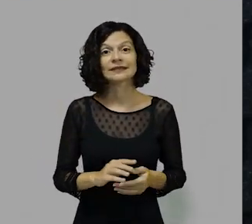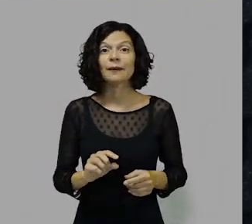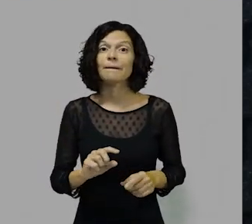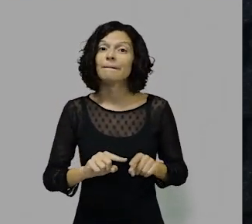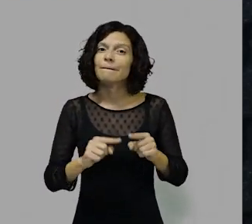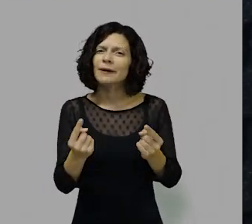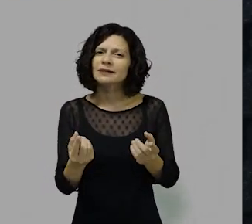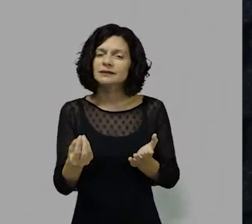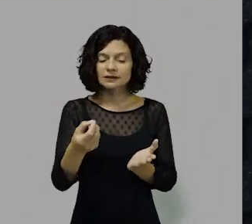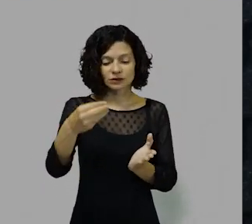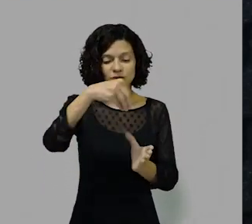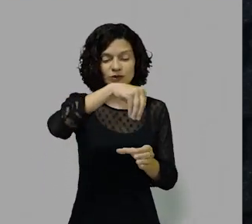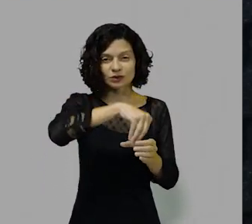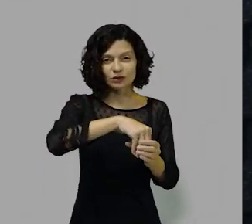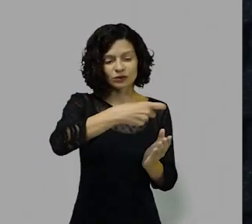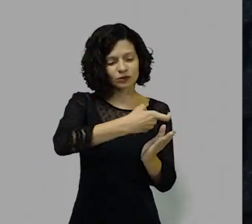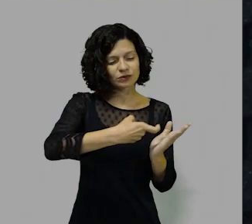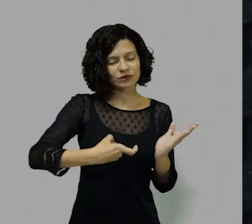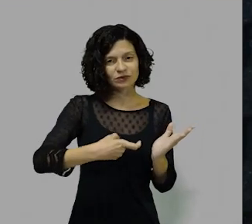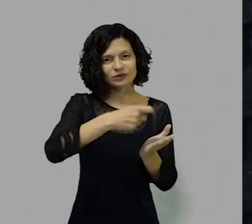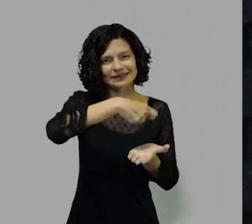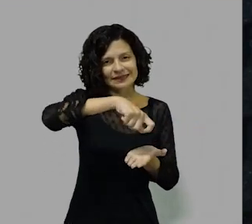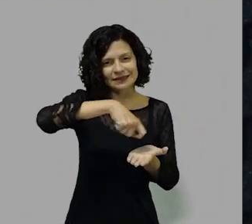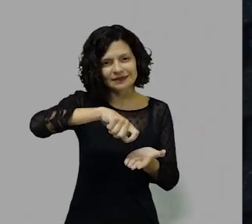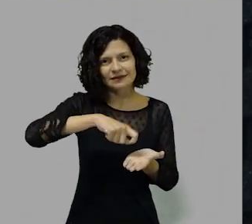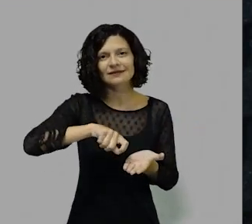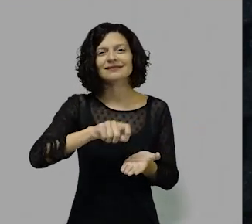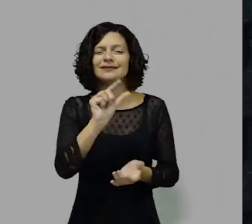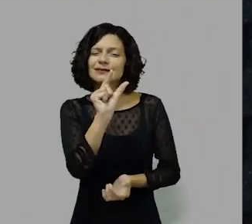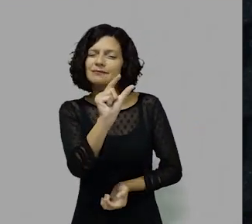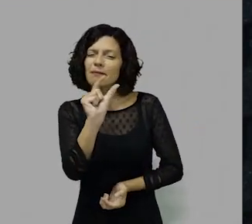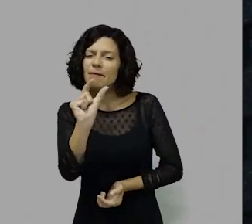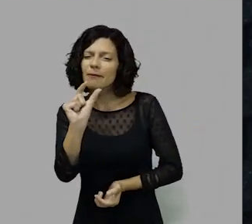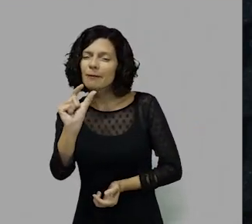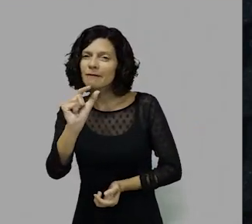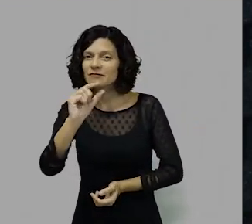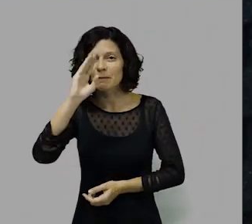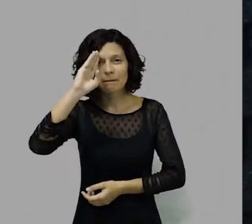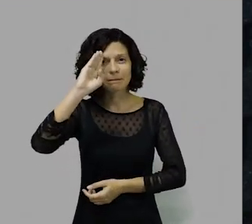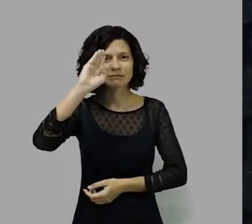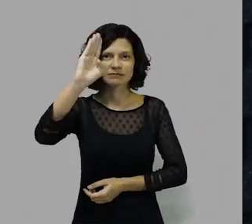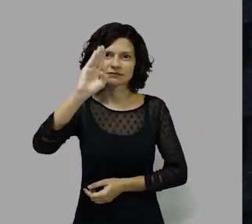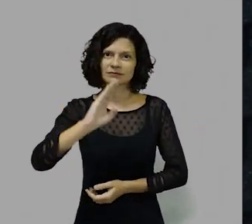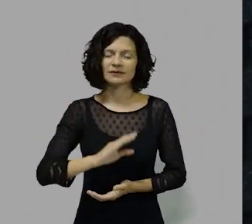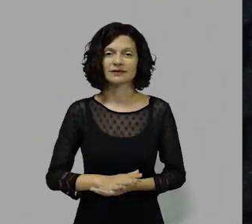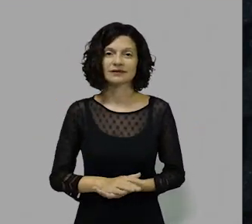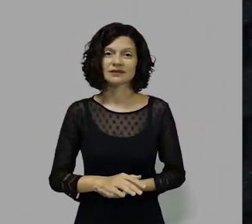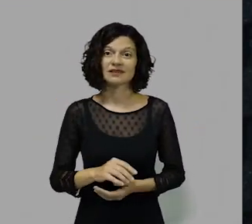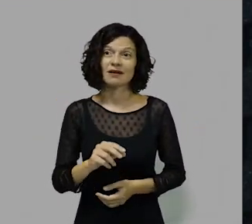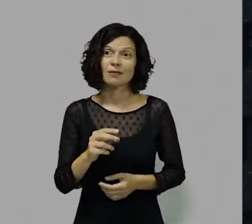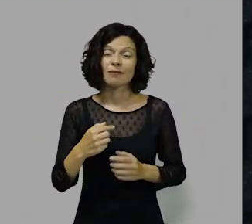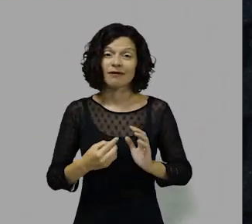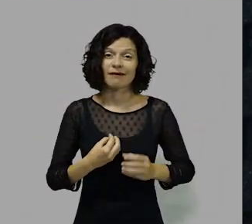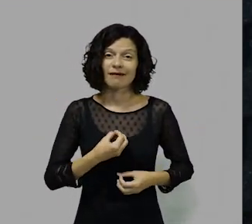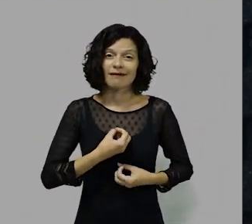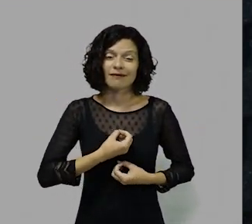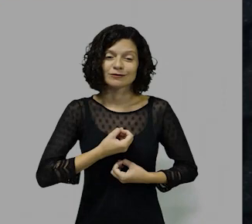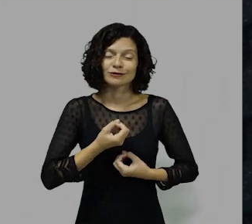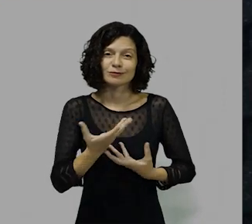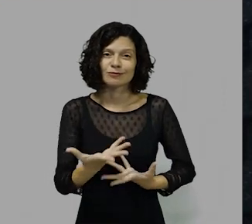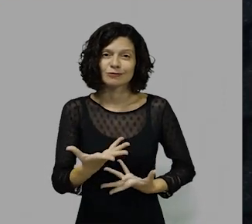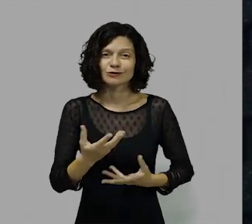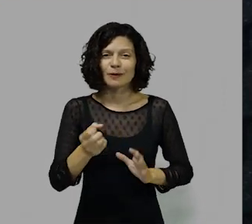é que essas palavrinhas são essenciais, porque são elas que vão demonstrar as pausas, os sentimentos das pessoas,